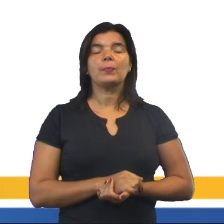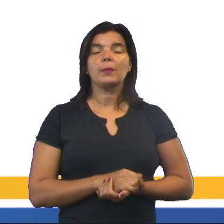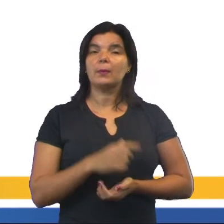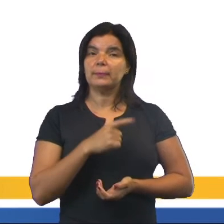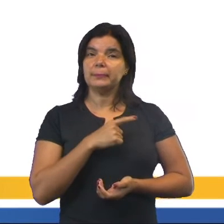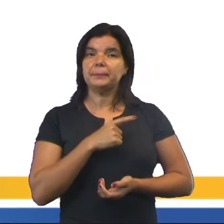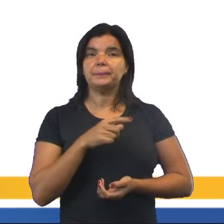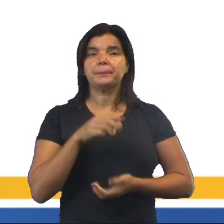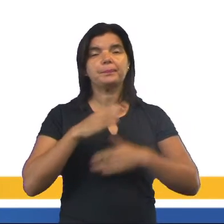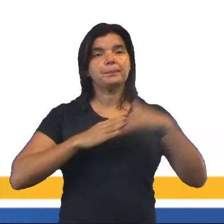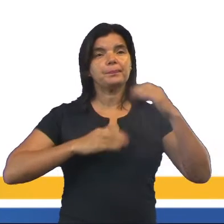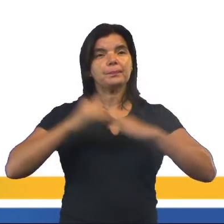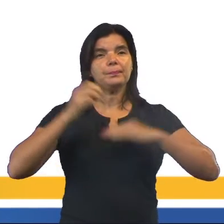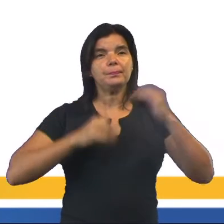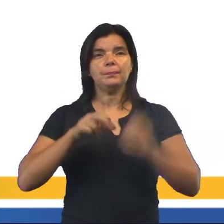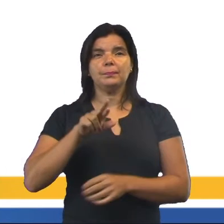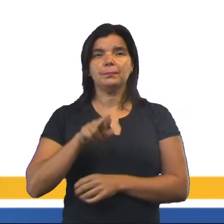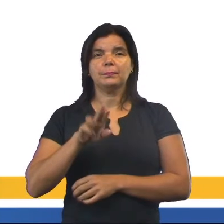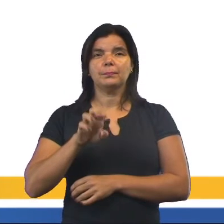Aqui nós temos a profissão